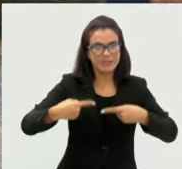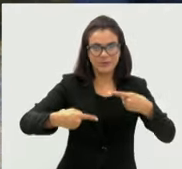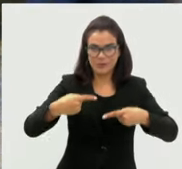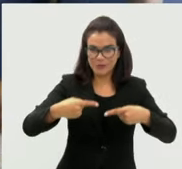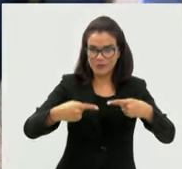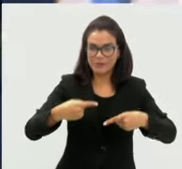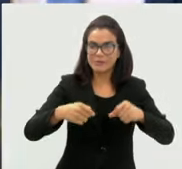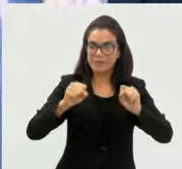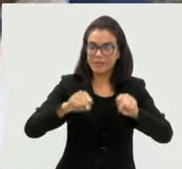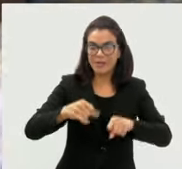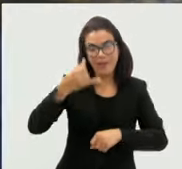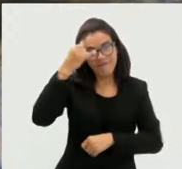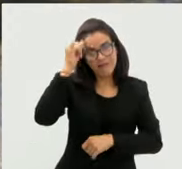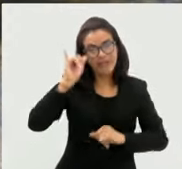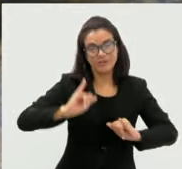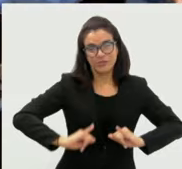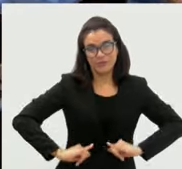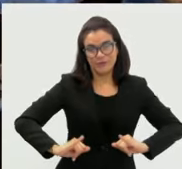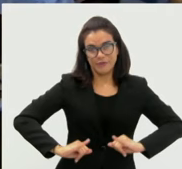venham a sofrer tanto.